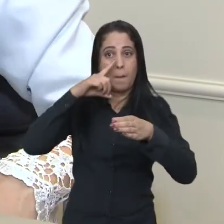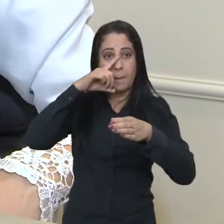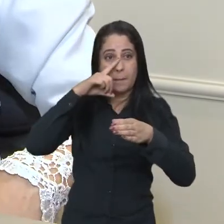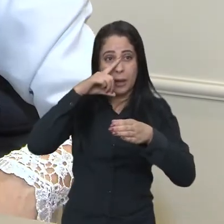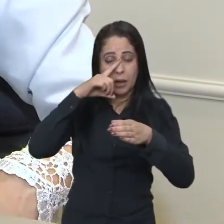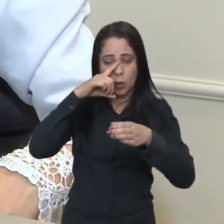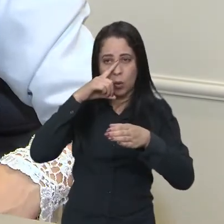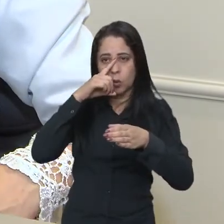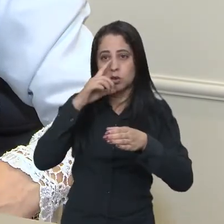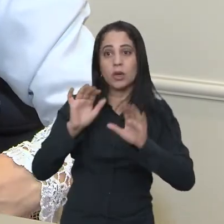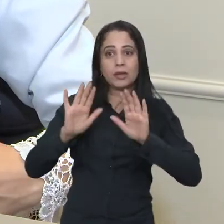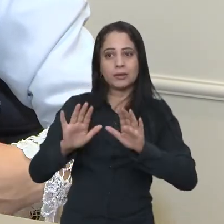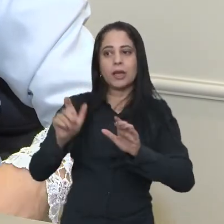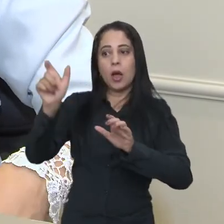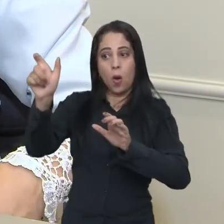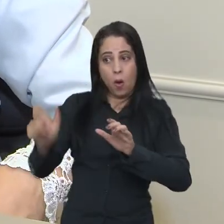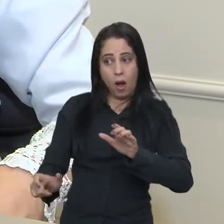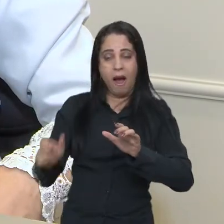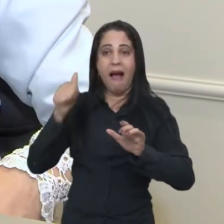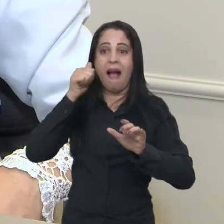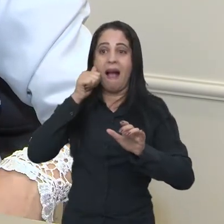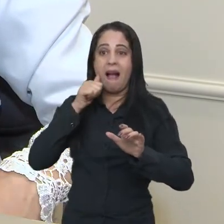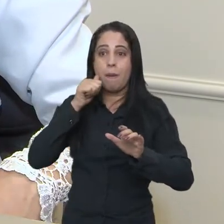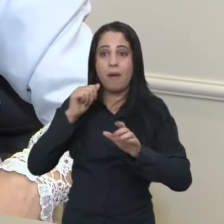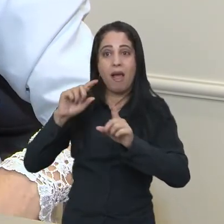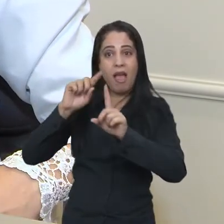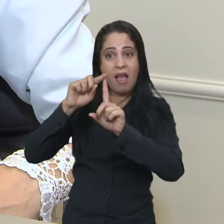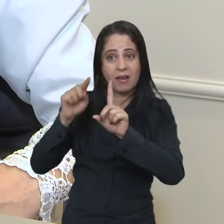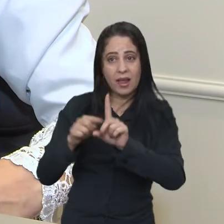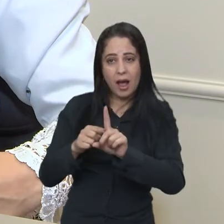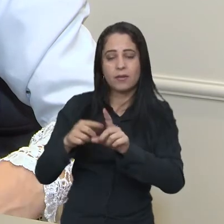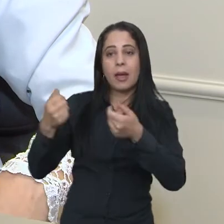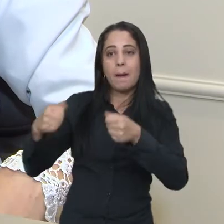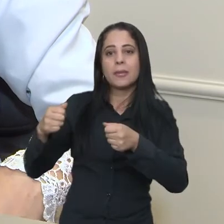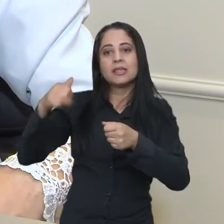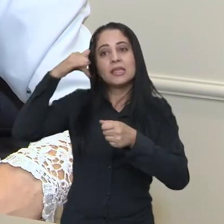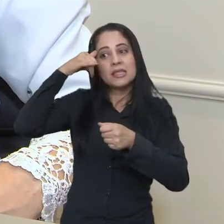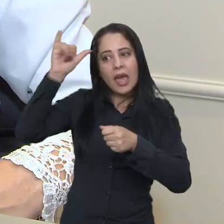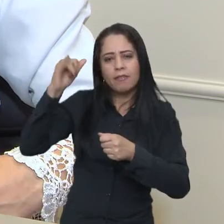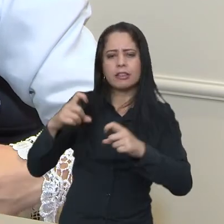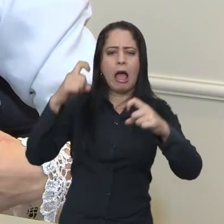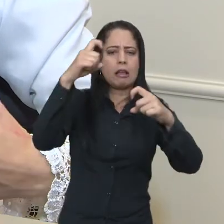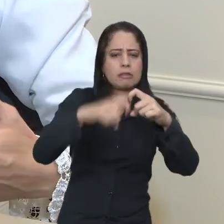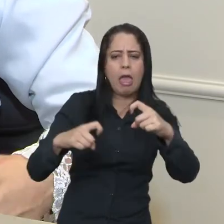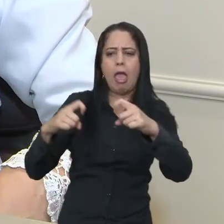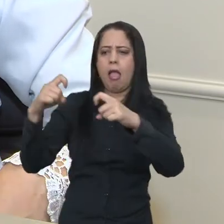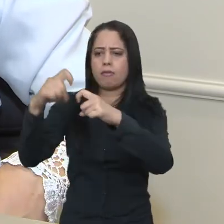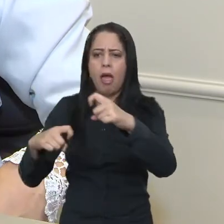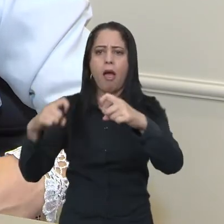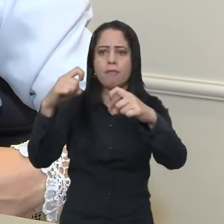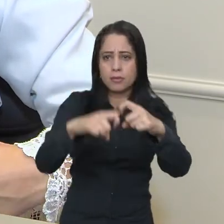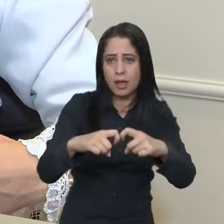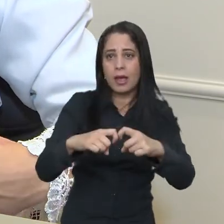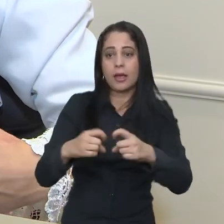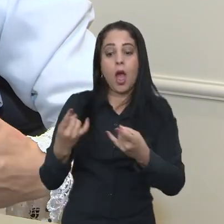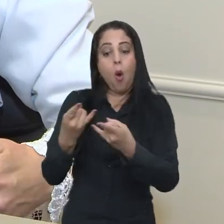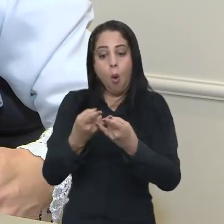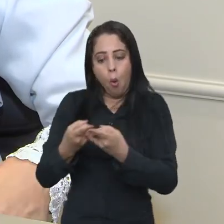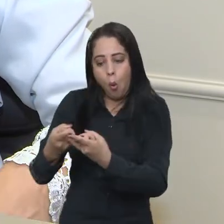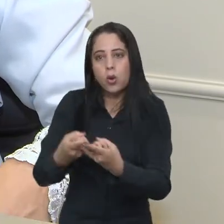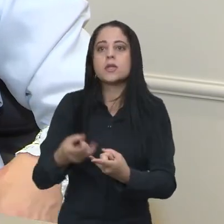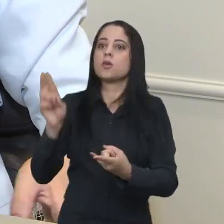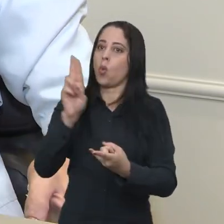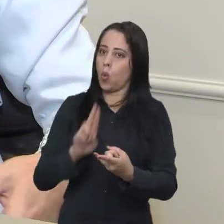de risco a gente tem que deixar as gestantes mais se a prevenir e evitar que elas tenham múltiplos parceiros tem um relação